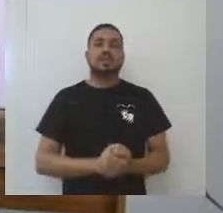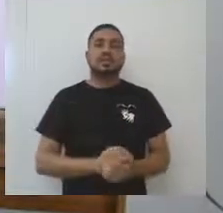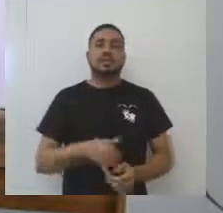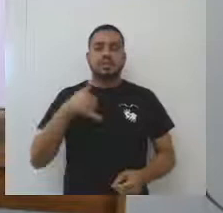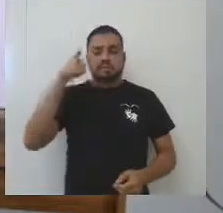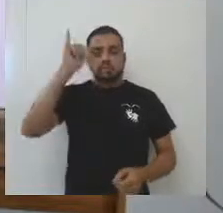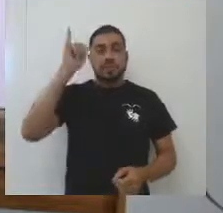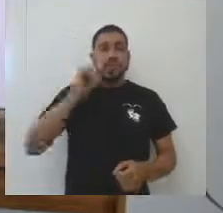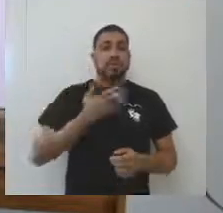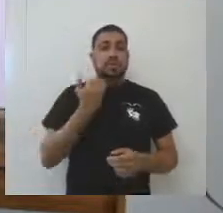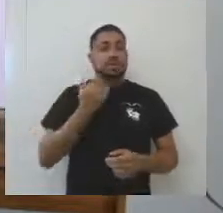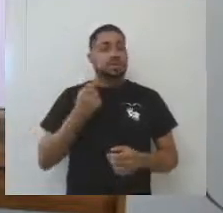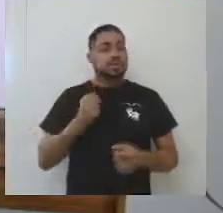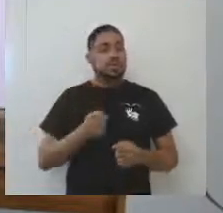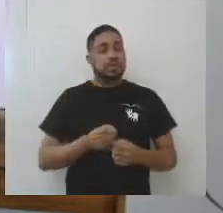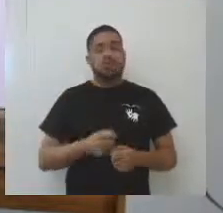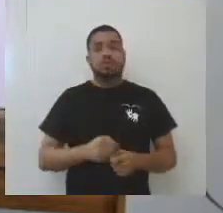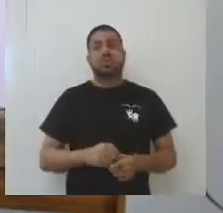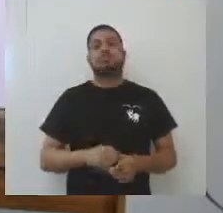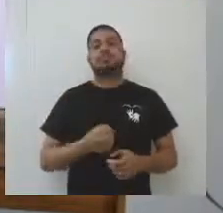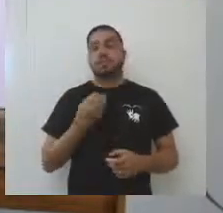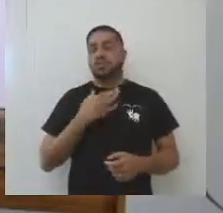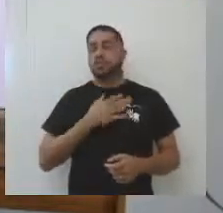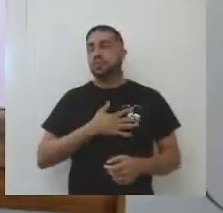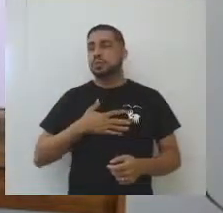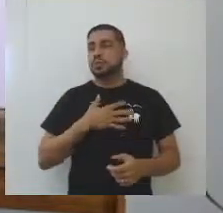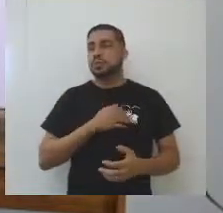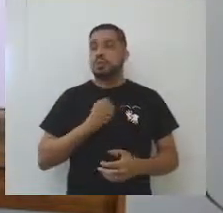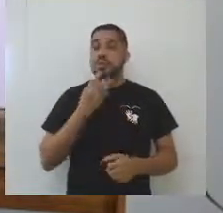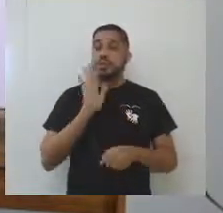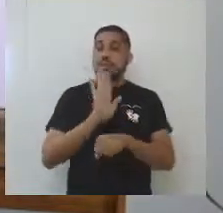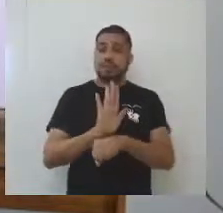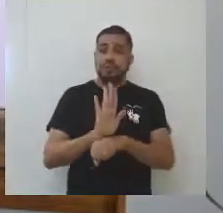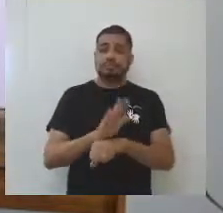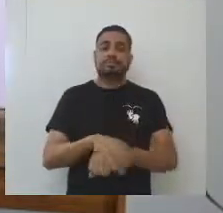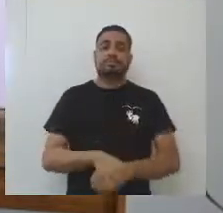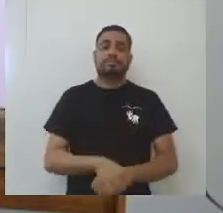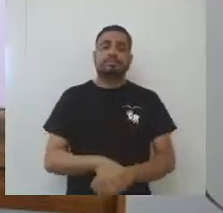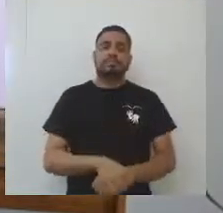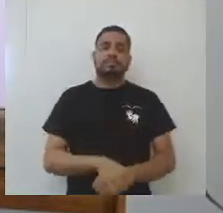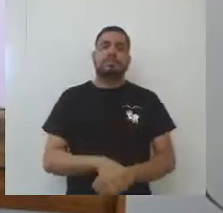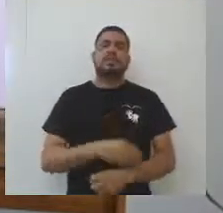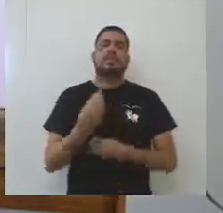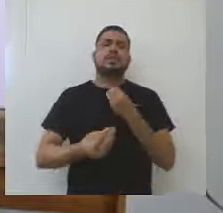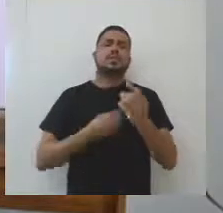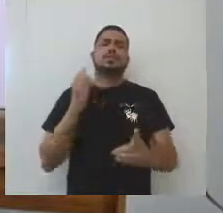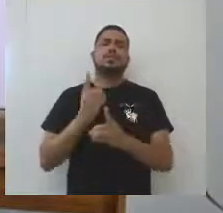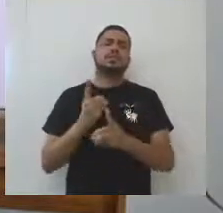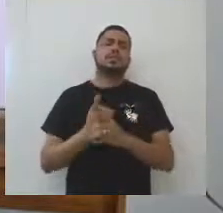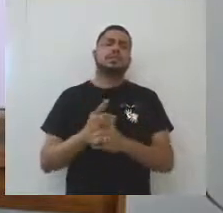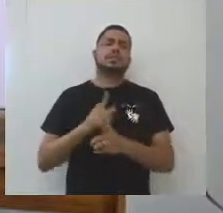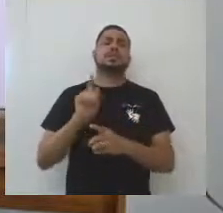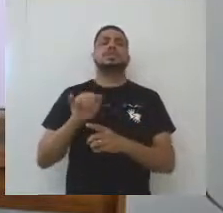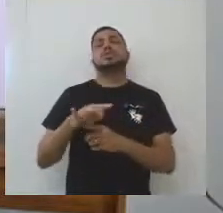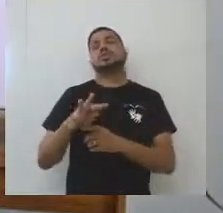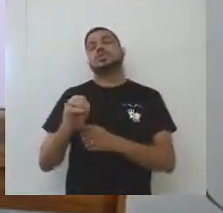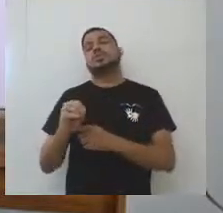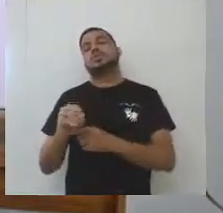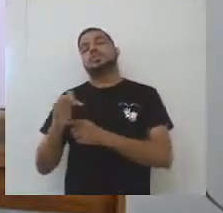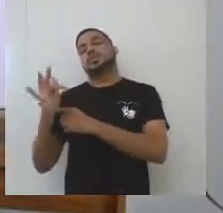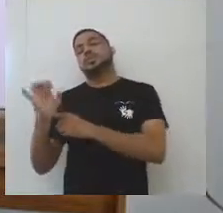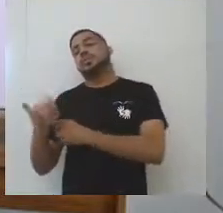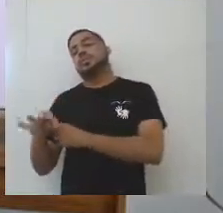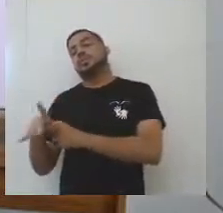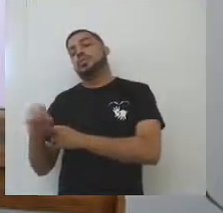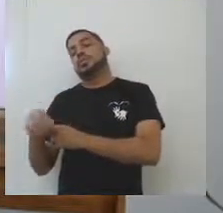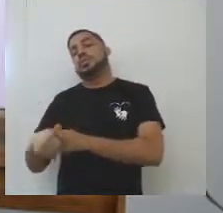boidródromo, quase que não sai. Eu gosto dali, viu? Tá. Ó, boa tarde, tá dizendo assim. Como encontrar o genótipo e fenótipo na primeira